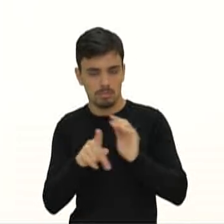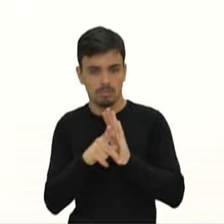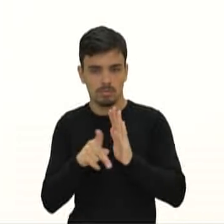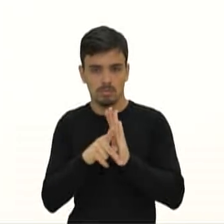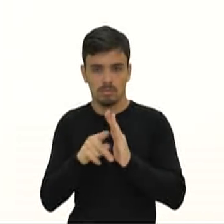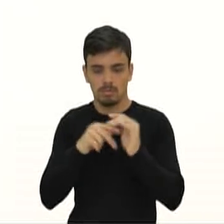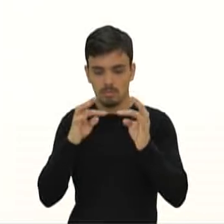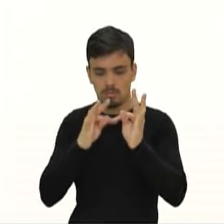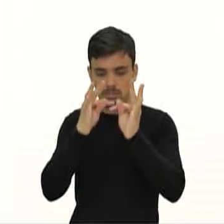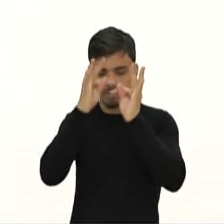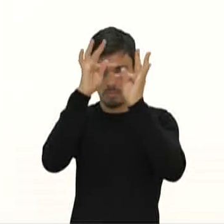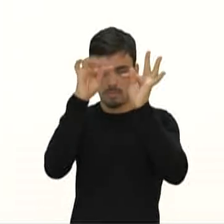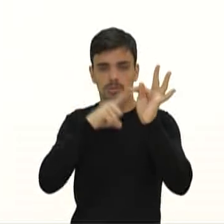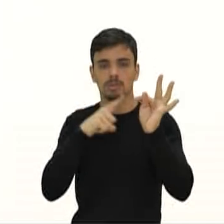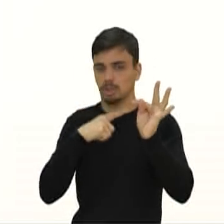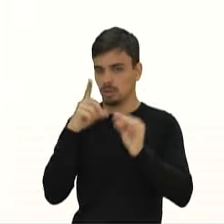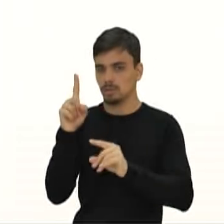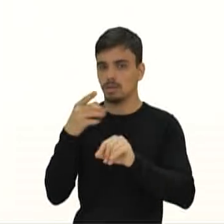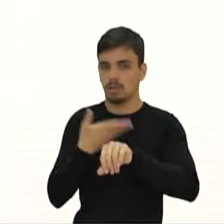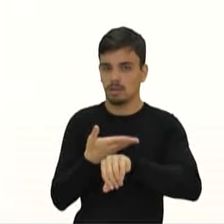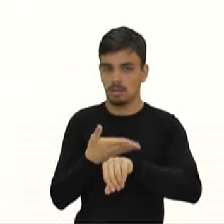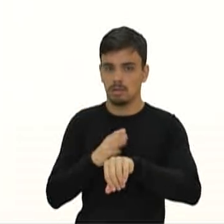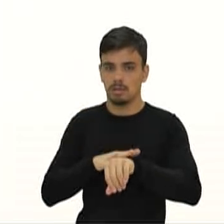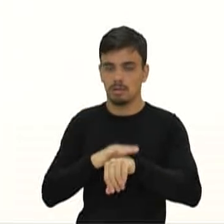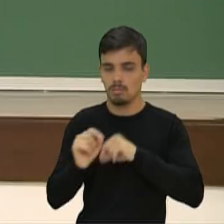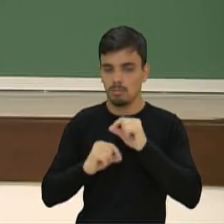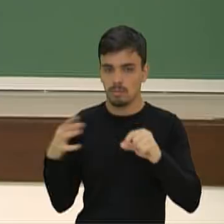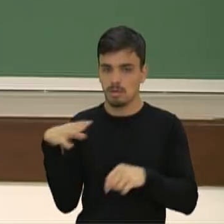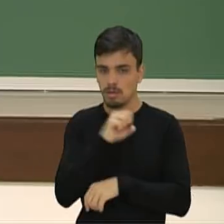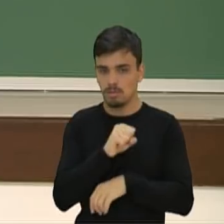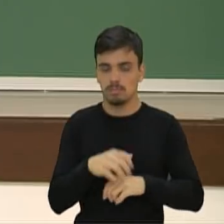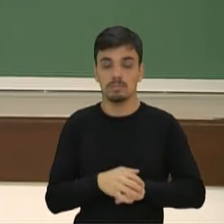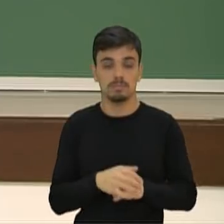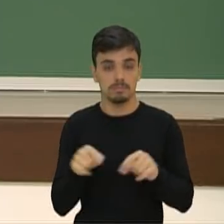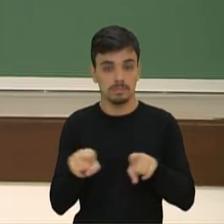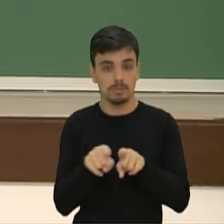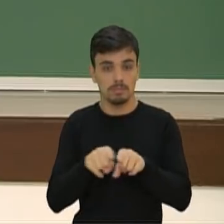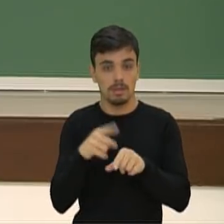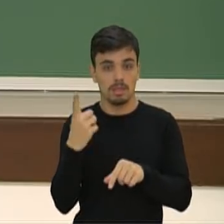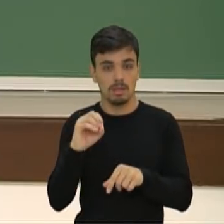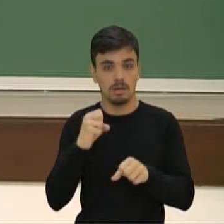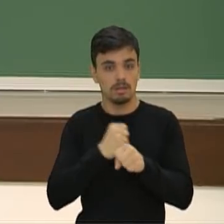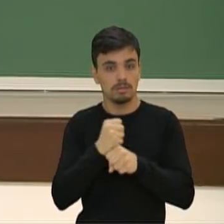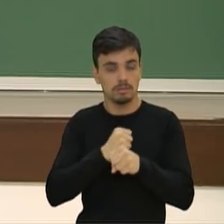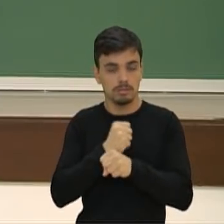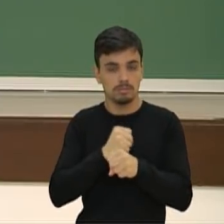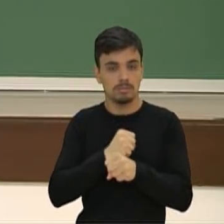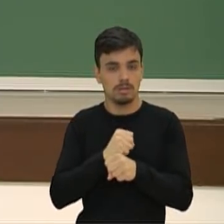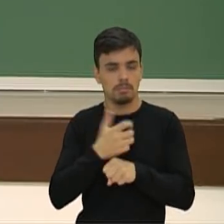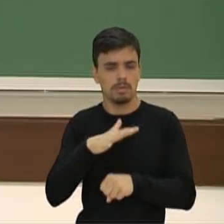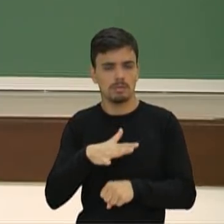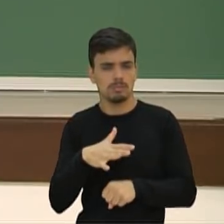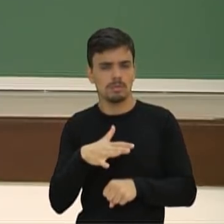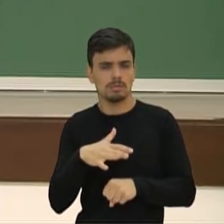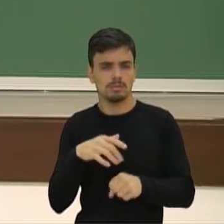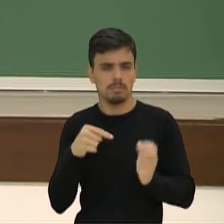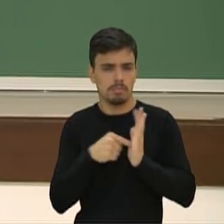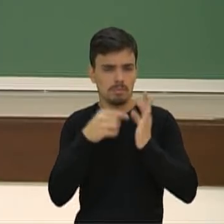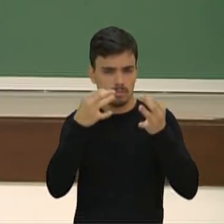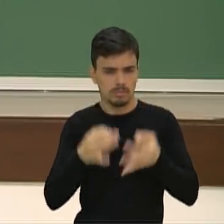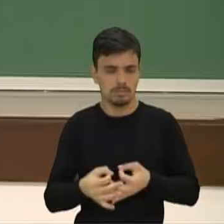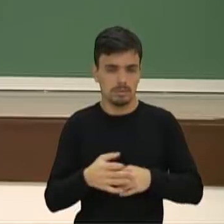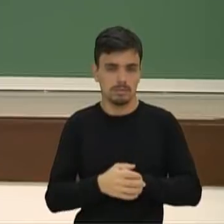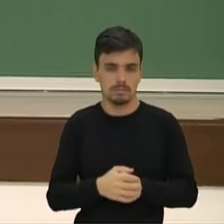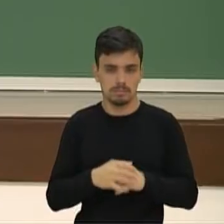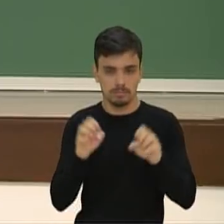tecnológico e percebam que esses avanços foram muito mais rápidos. Em 10 anos você conseguiu estar trabalhando de maneira um pouco mais pontual com